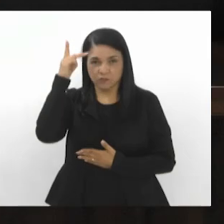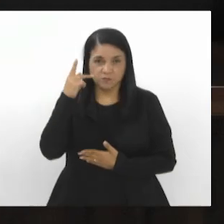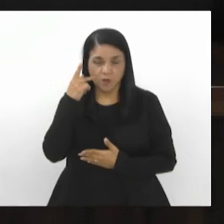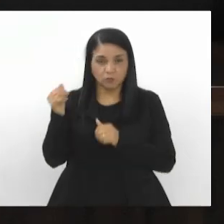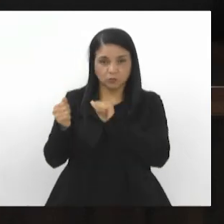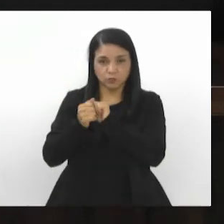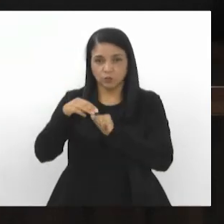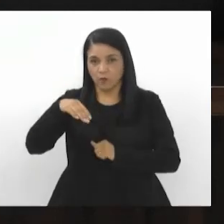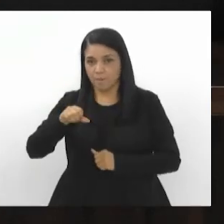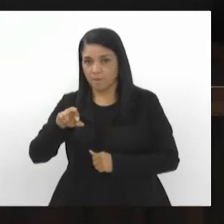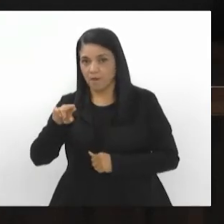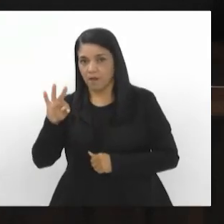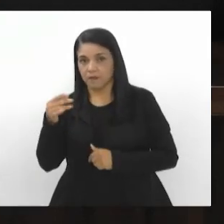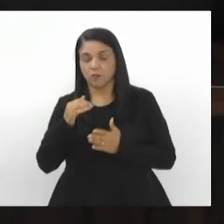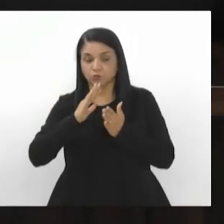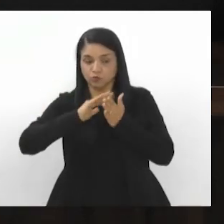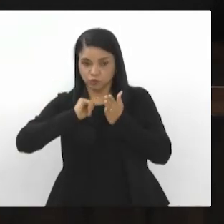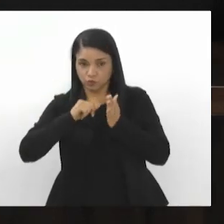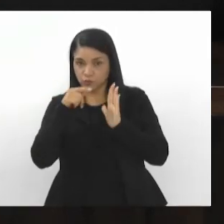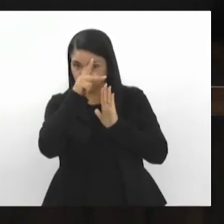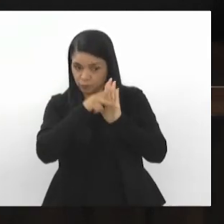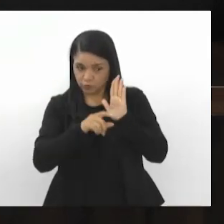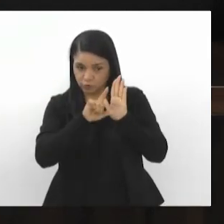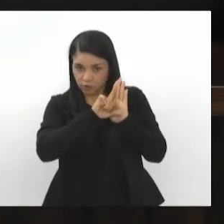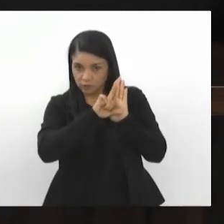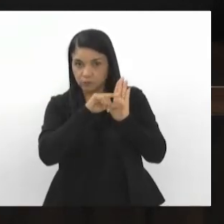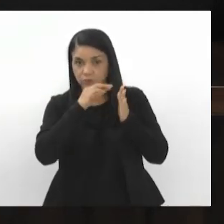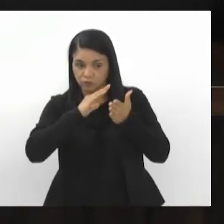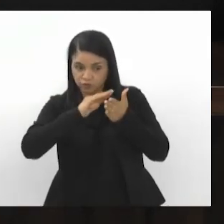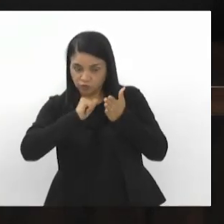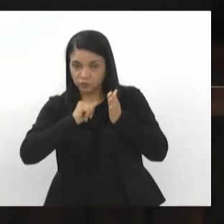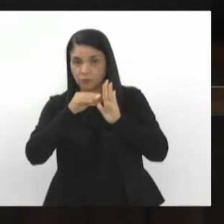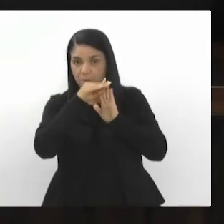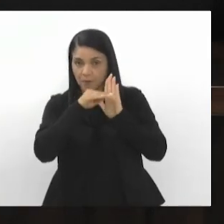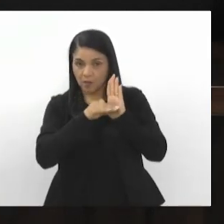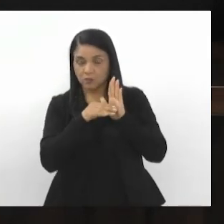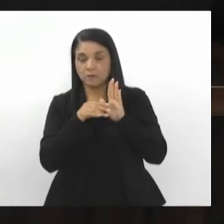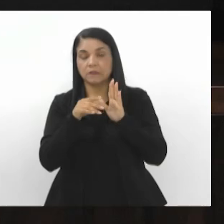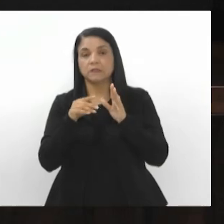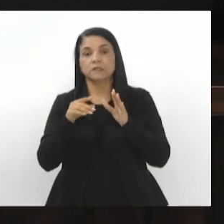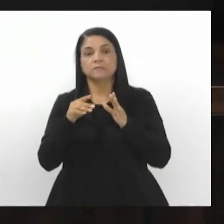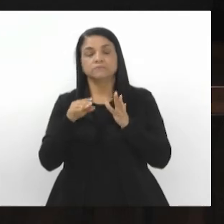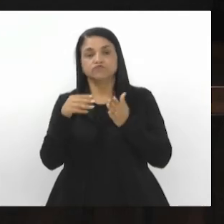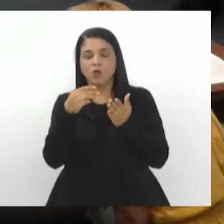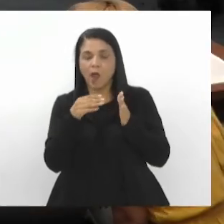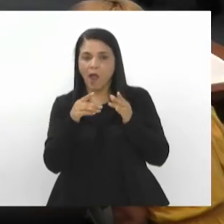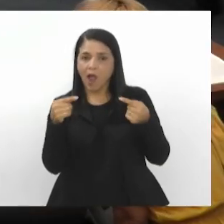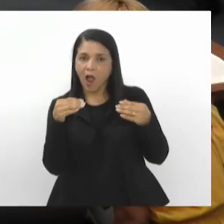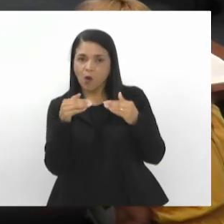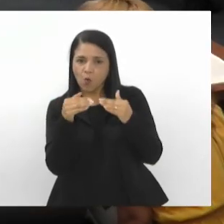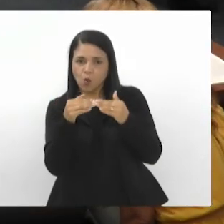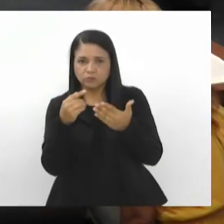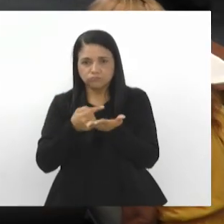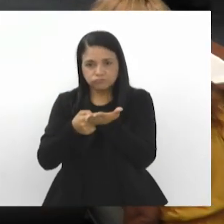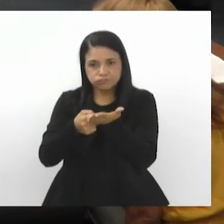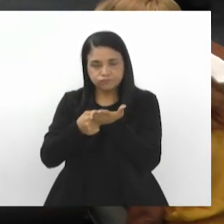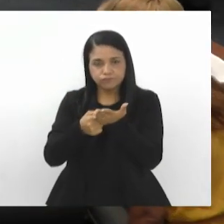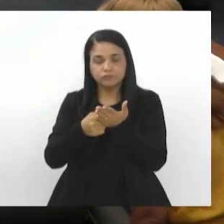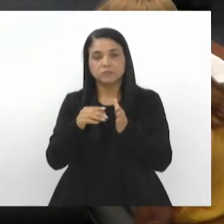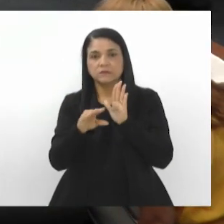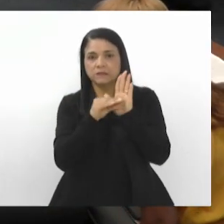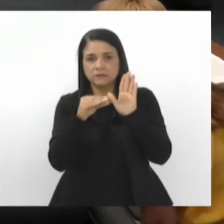eu retiro da pauta hoje, a gente ajusta de repente para ter acordo com as emendas e traz novamente na